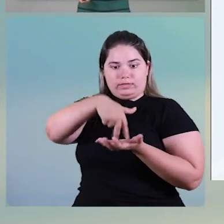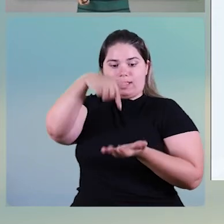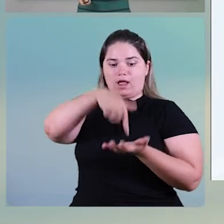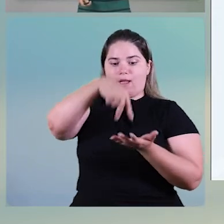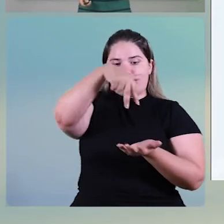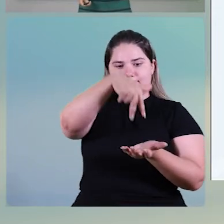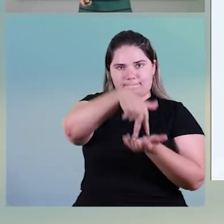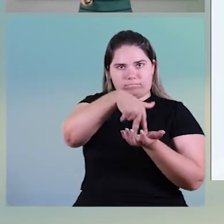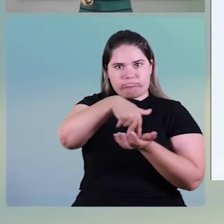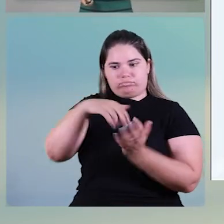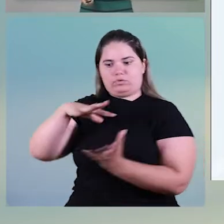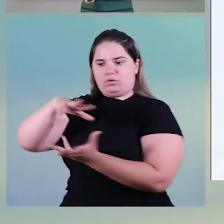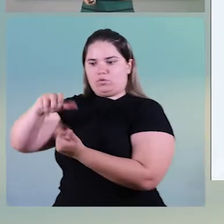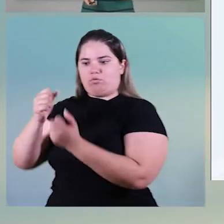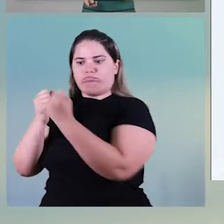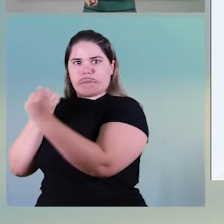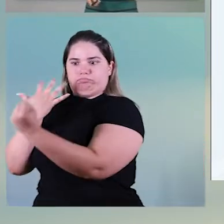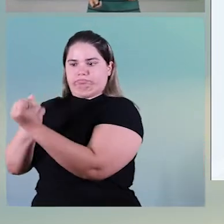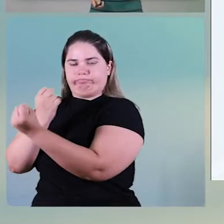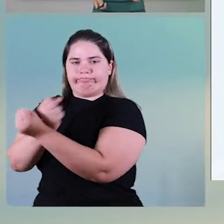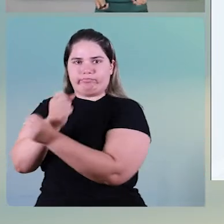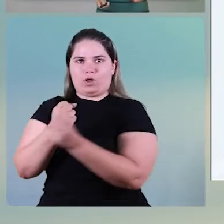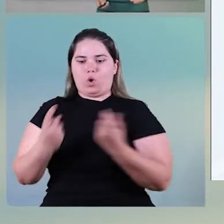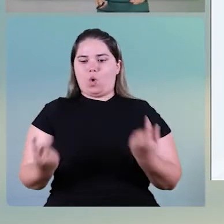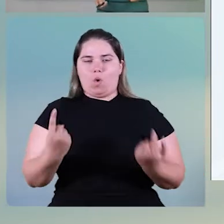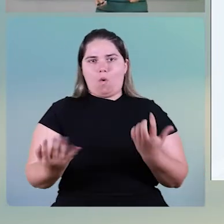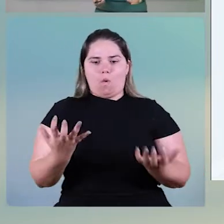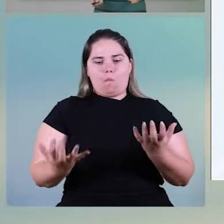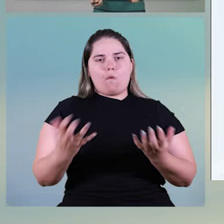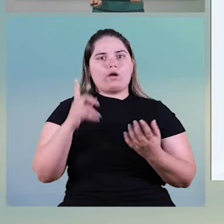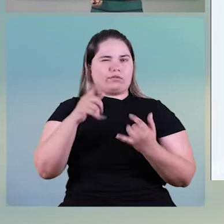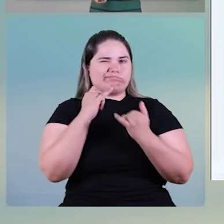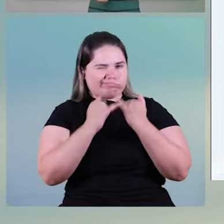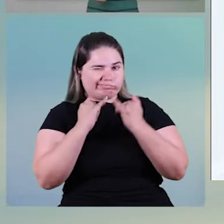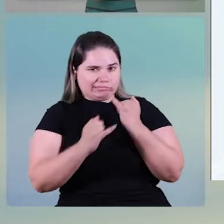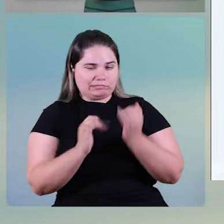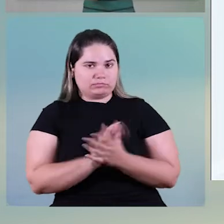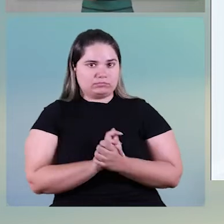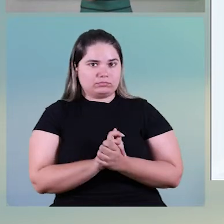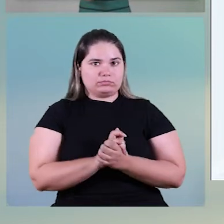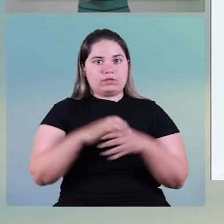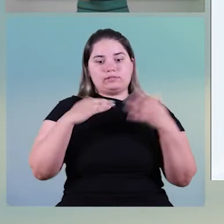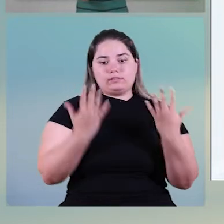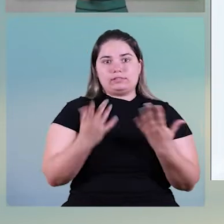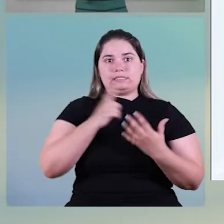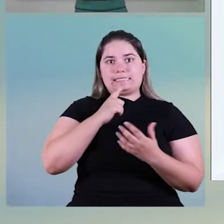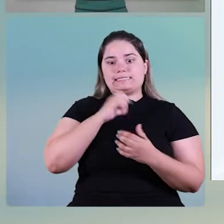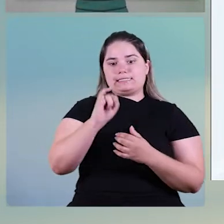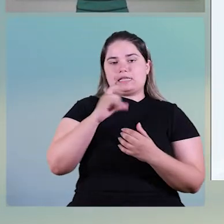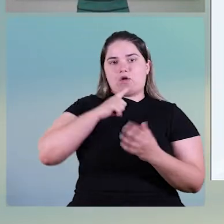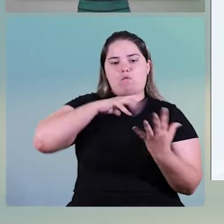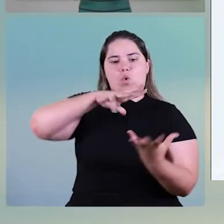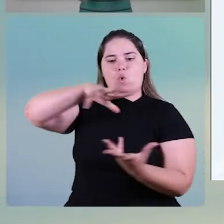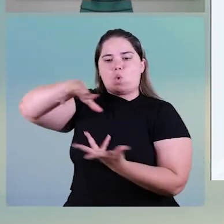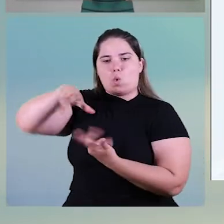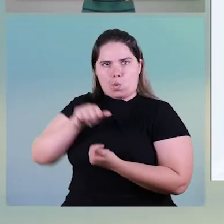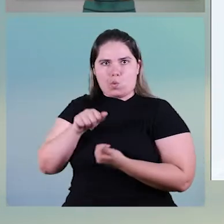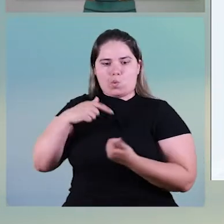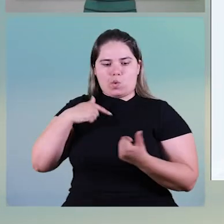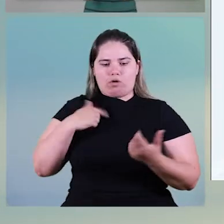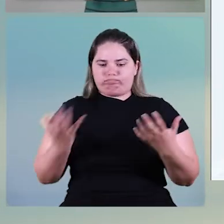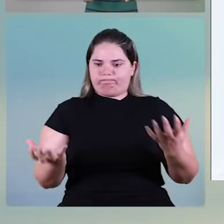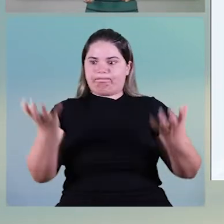se trata de um objeto que você está segurando, evidentemente, né? Quando se trata da força entre dois planetas, você não vai chamar